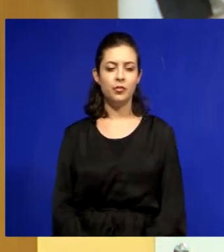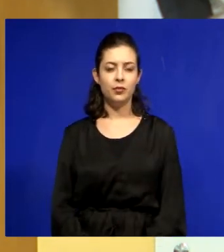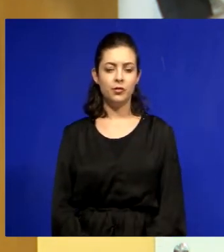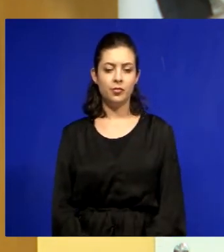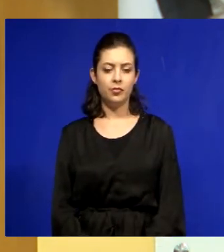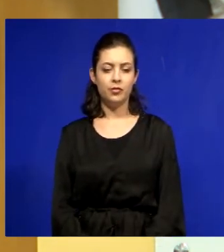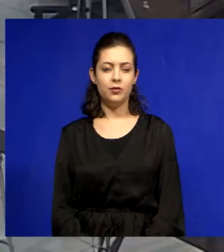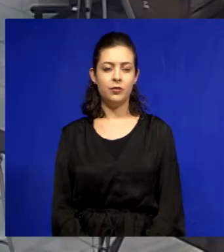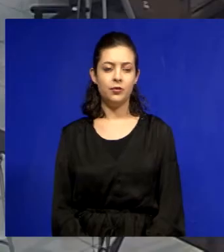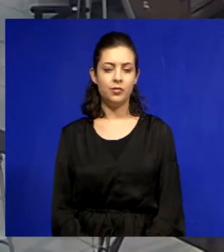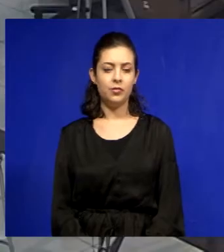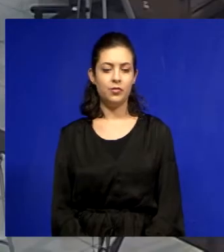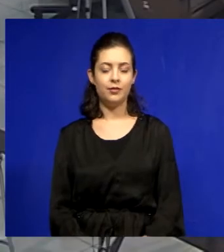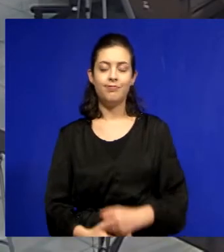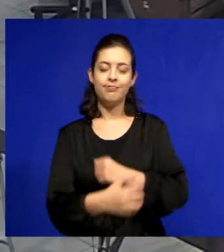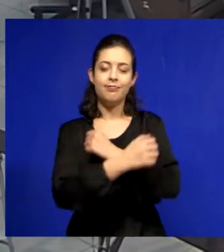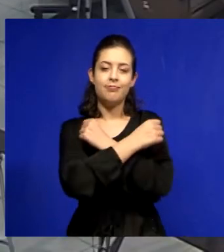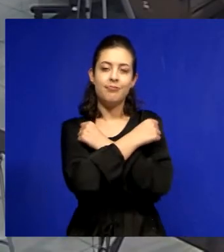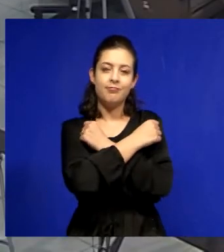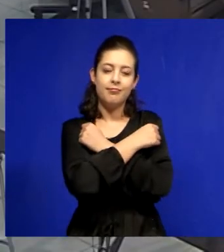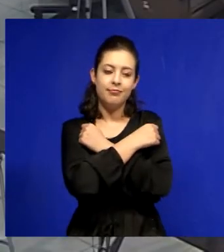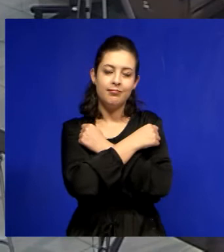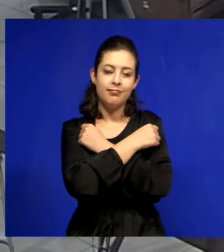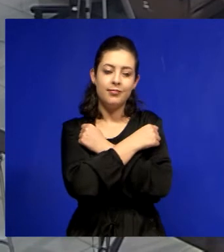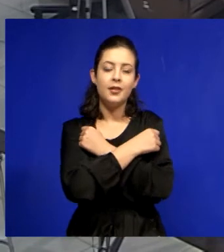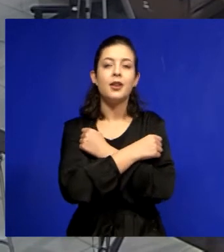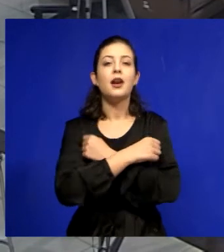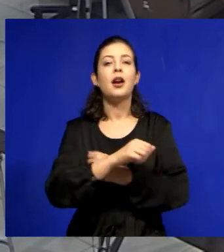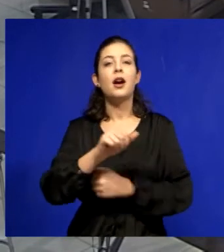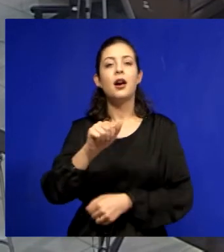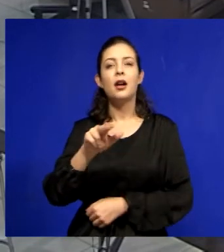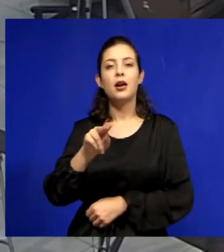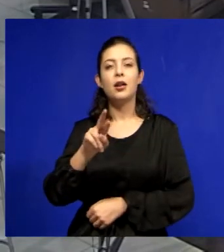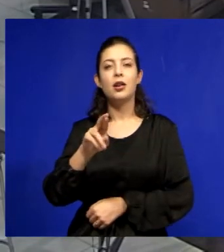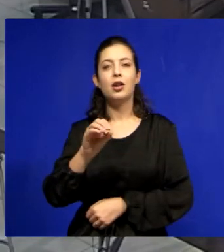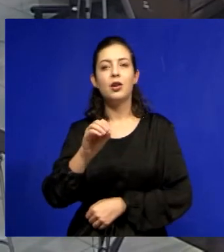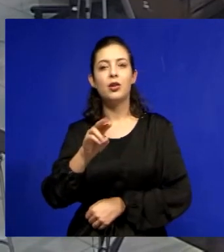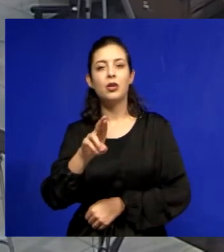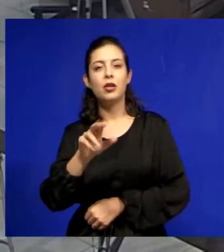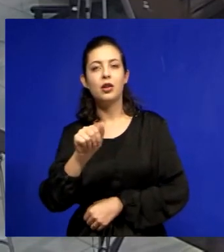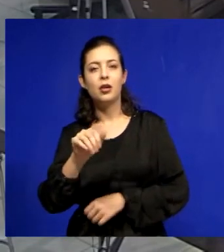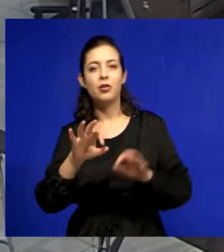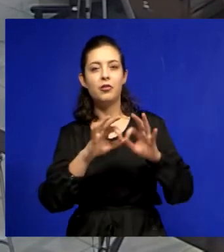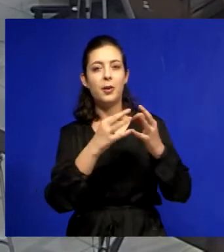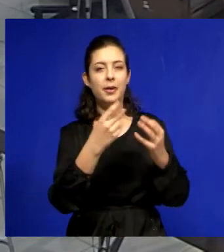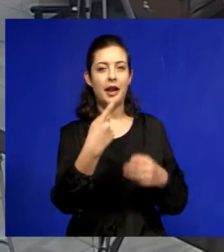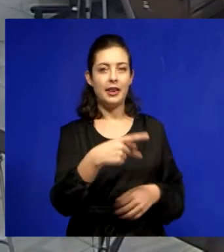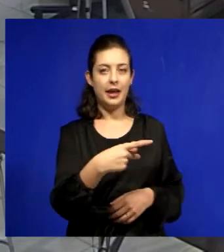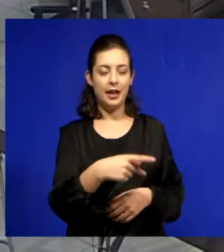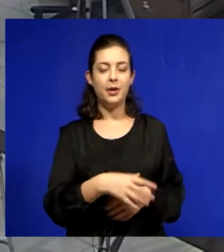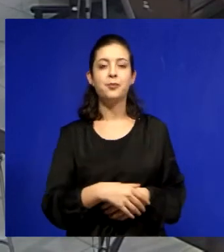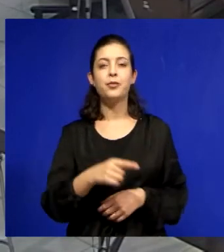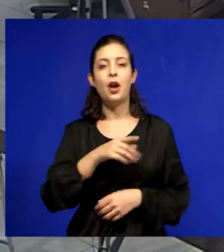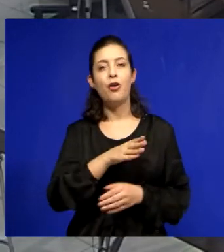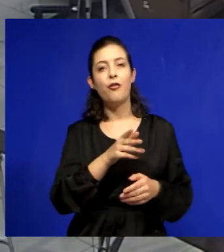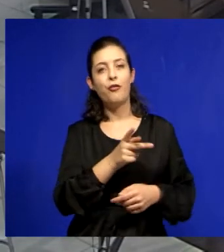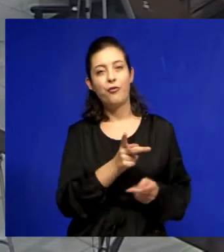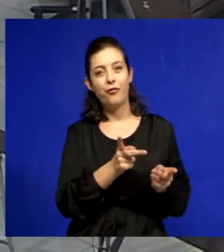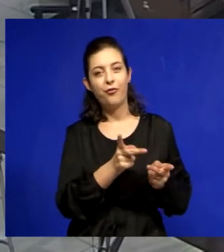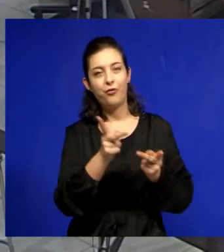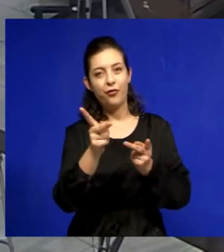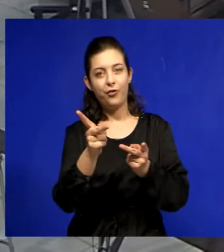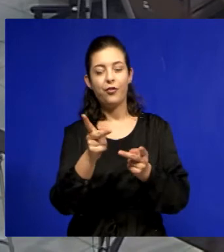queria mandar aqui um abraço pra dona aurora e toda sua família eu fui fazer uma visita